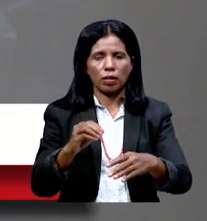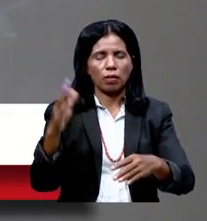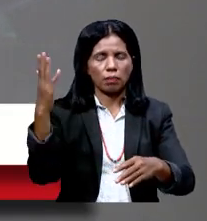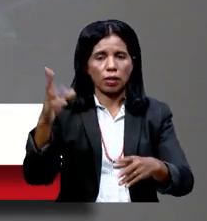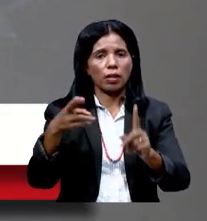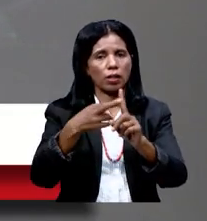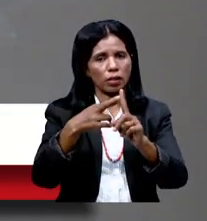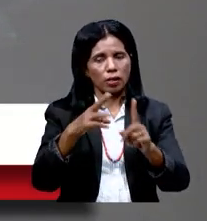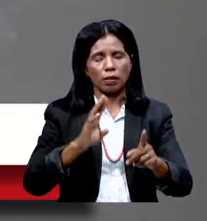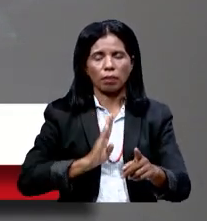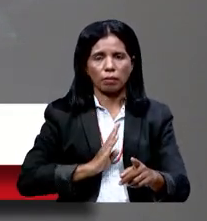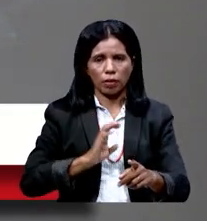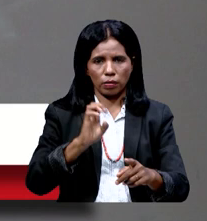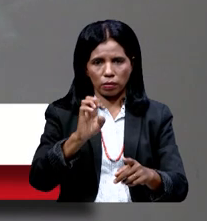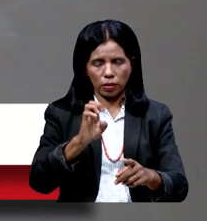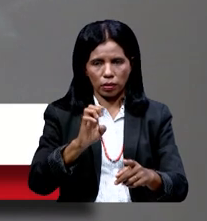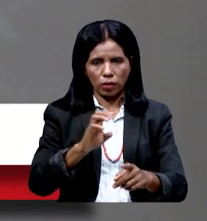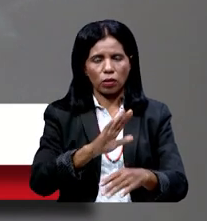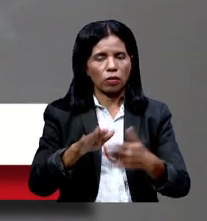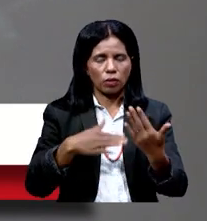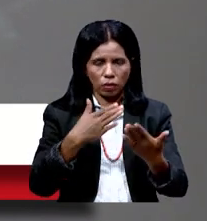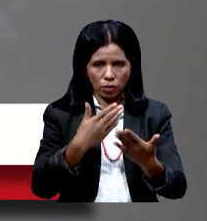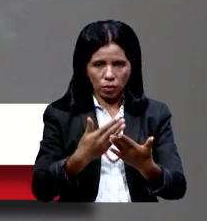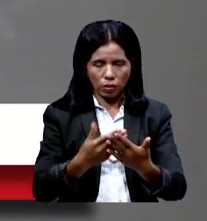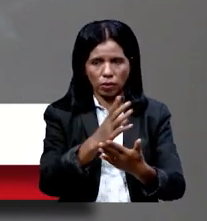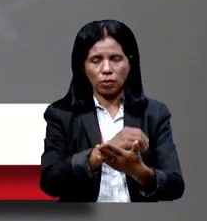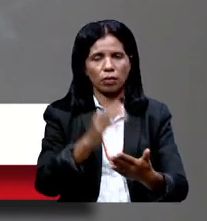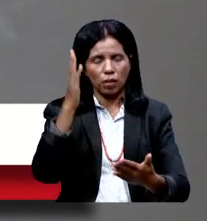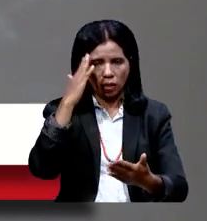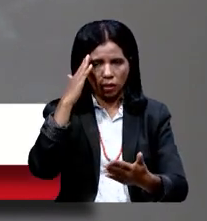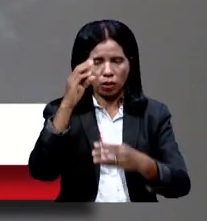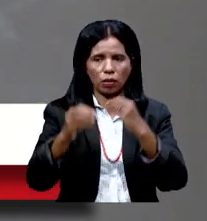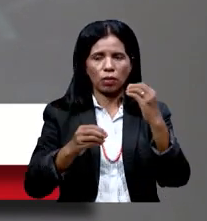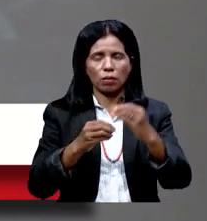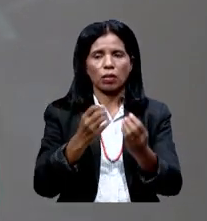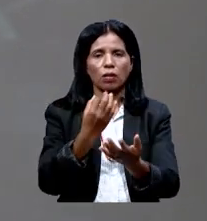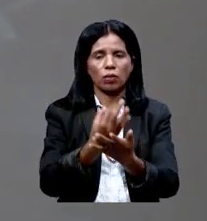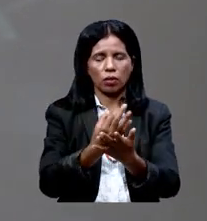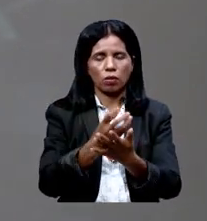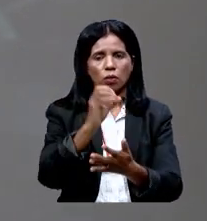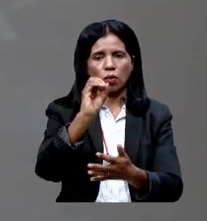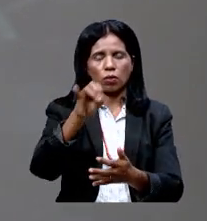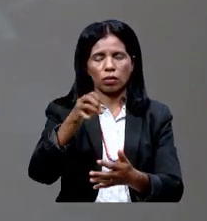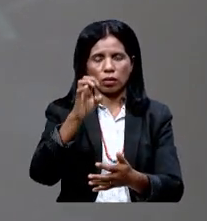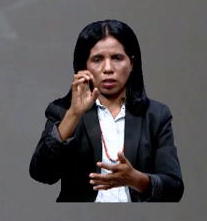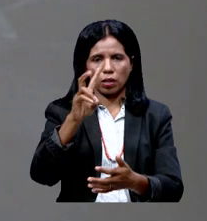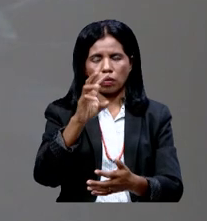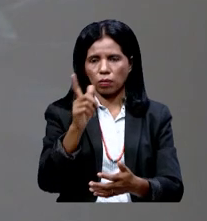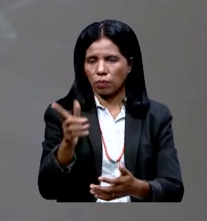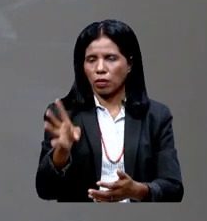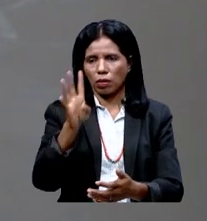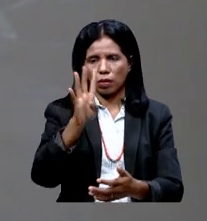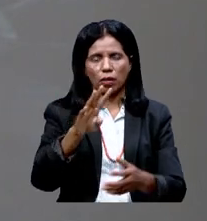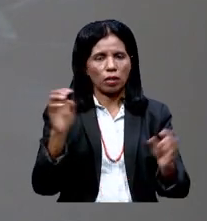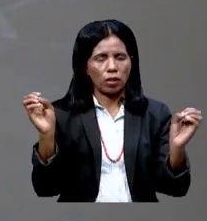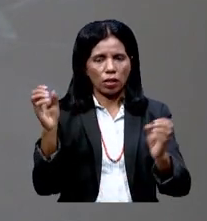Becusi. No entanto, todos nós também sabemos que no Orçamento Geral do Estado de 2024 não